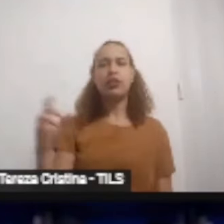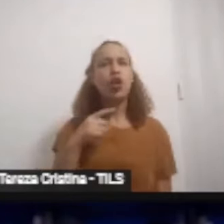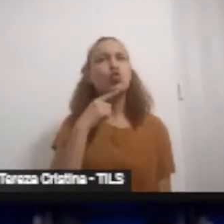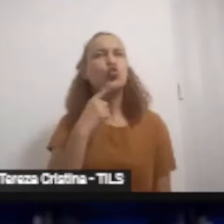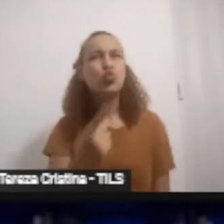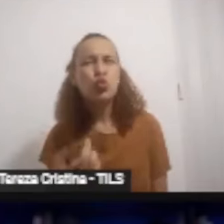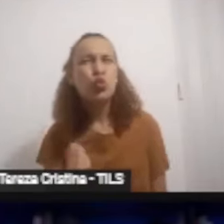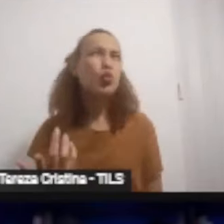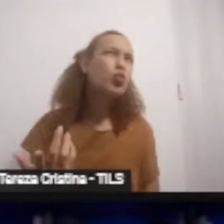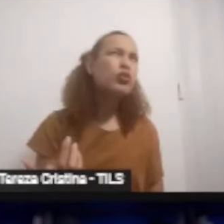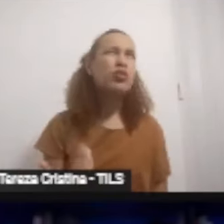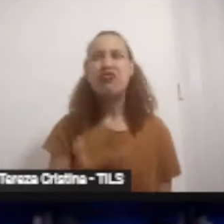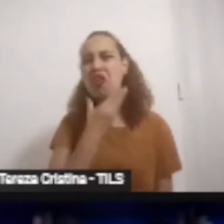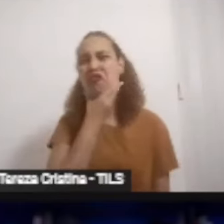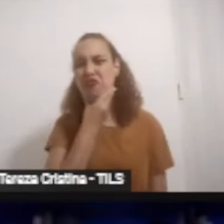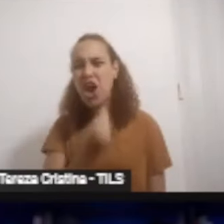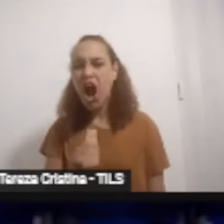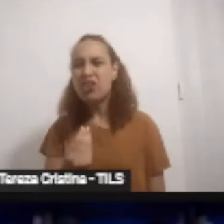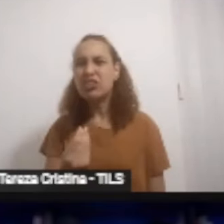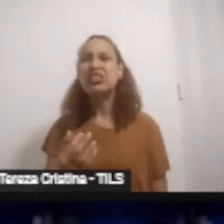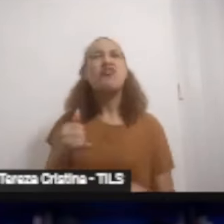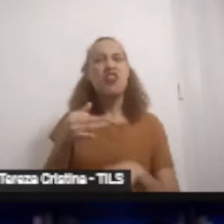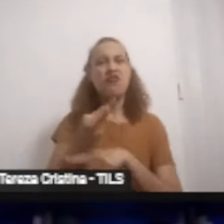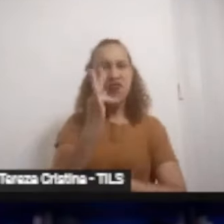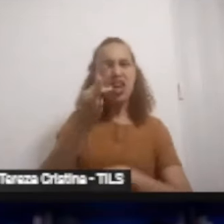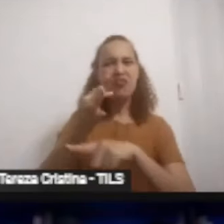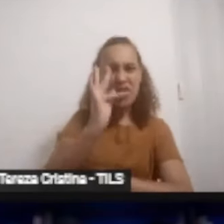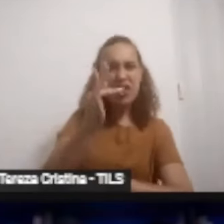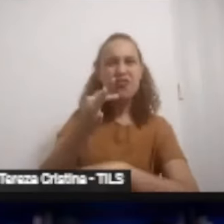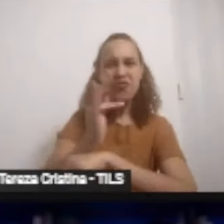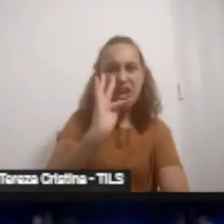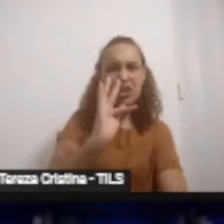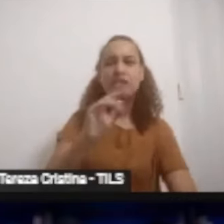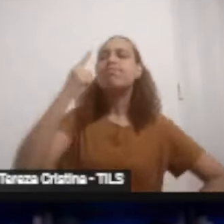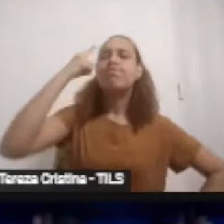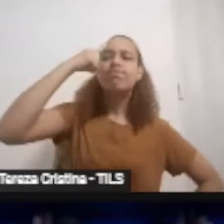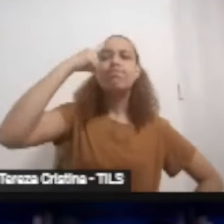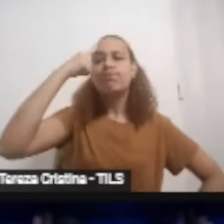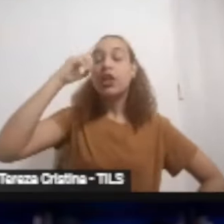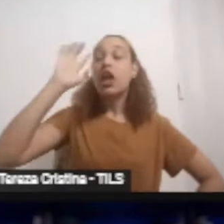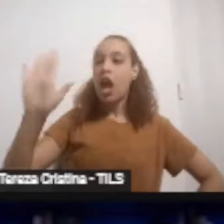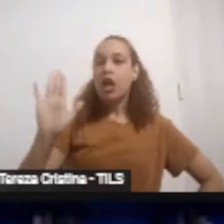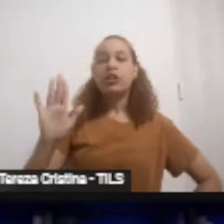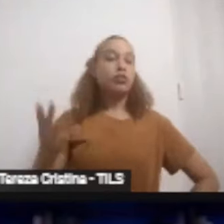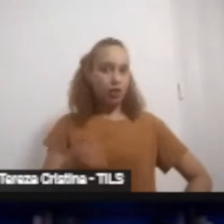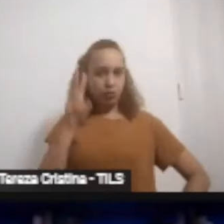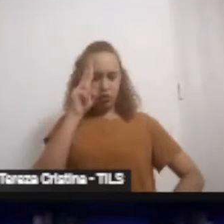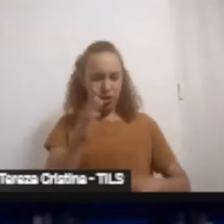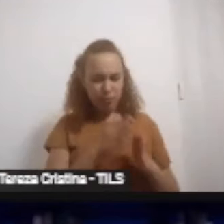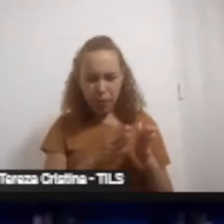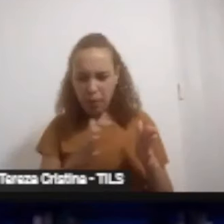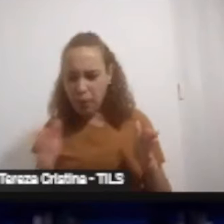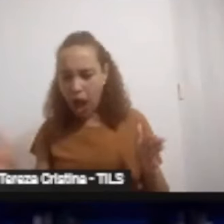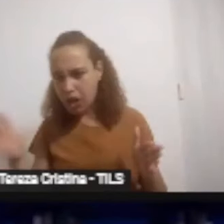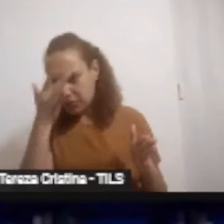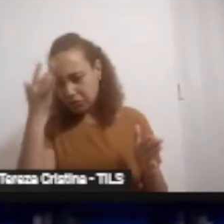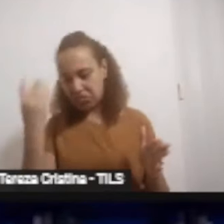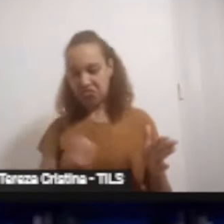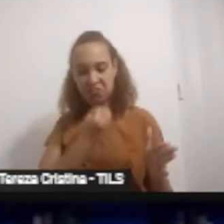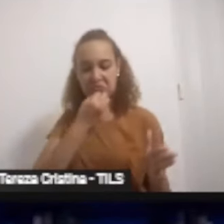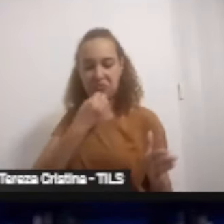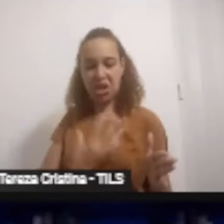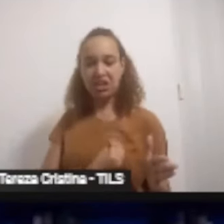news? Não, mas tá aqui, ó, criança que apanha, aqui tá, tem um histórico de uma grande pessoa que se deu bem na vida. Tá aqui